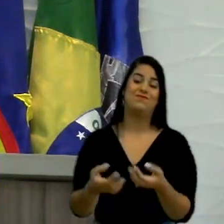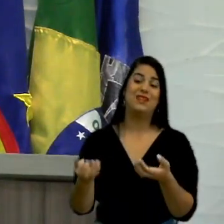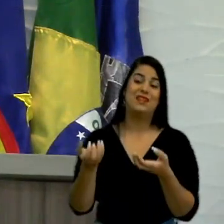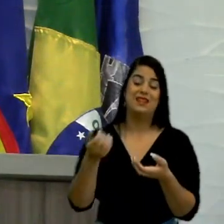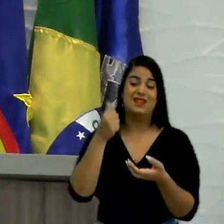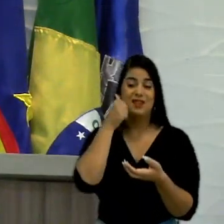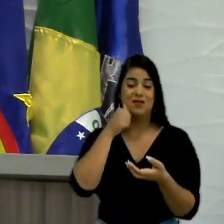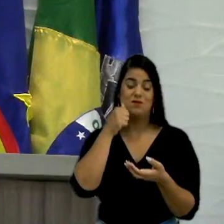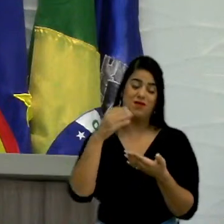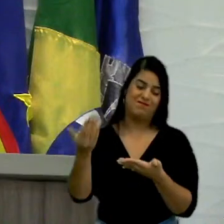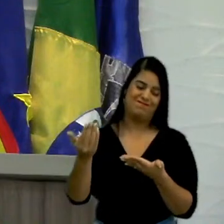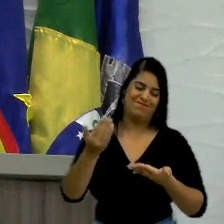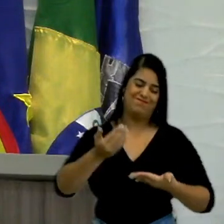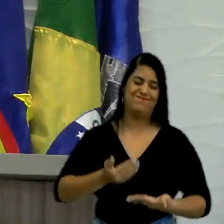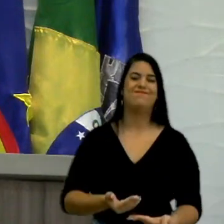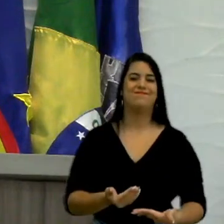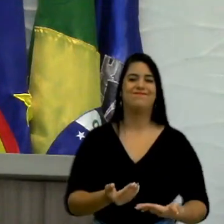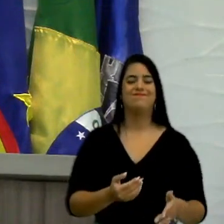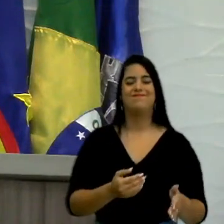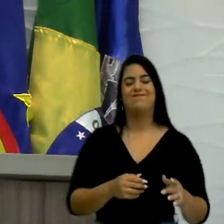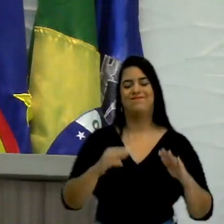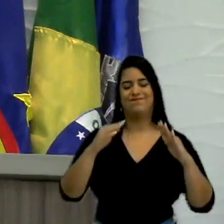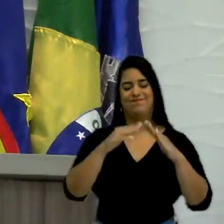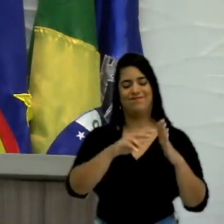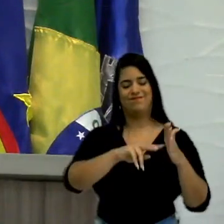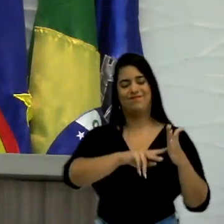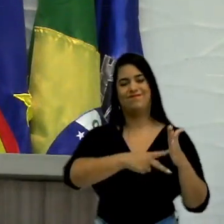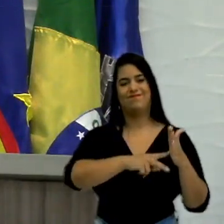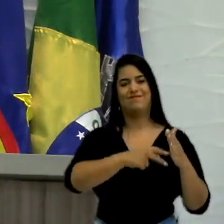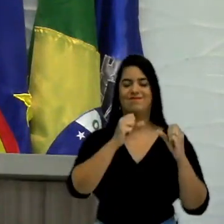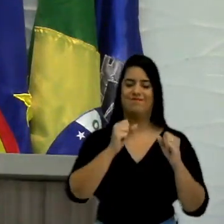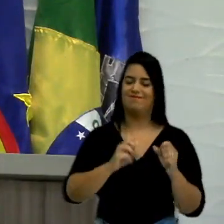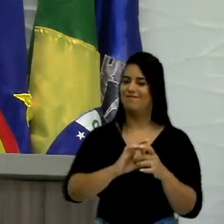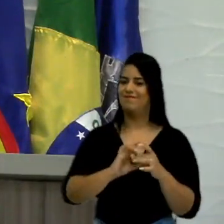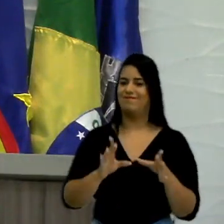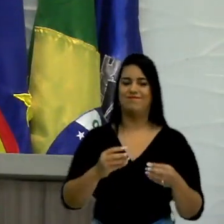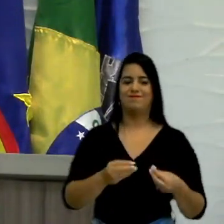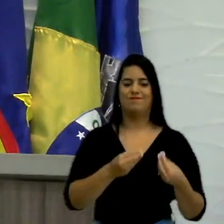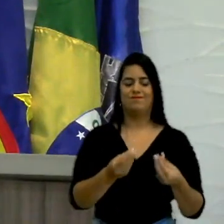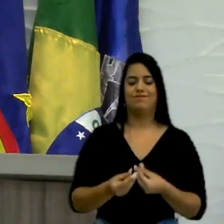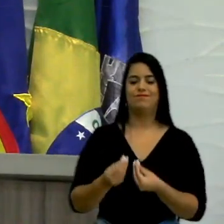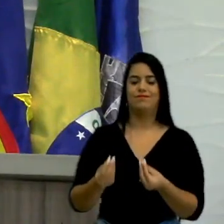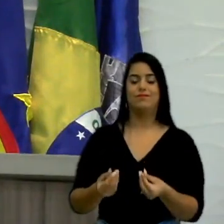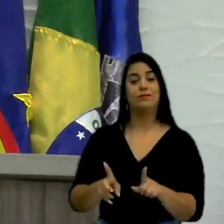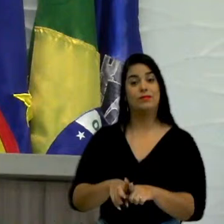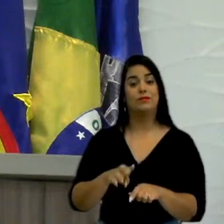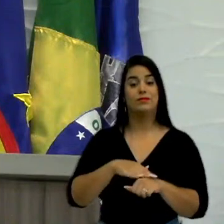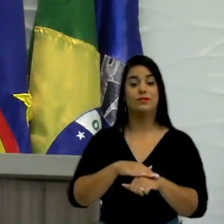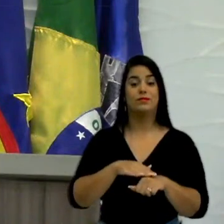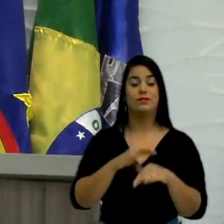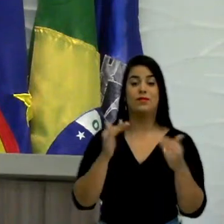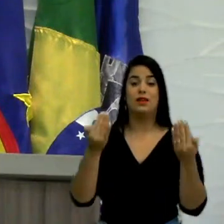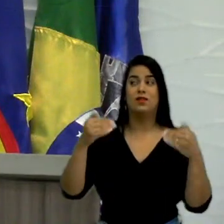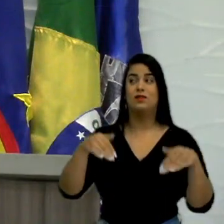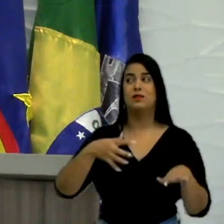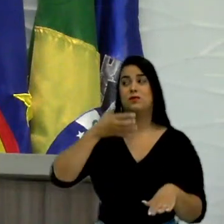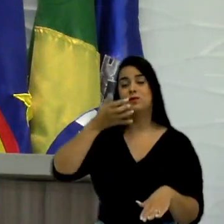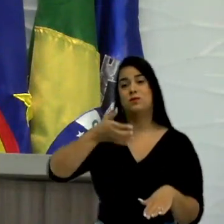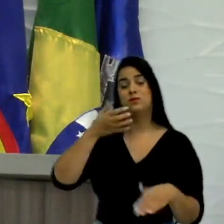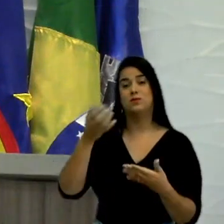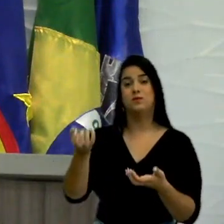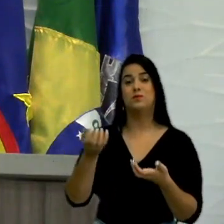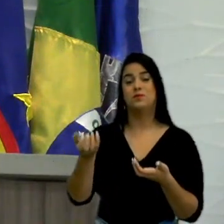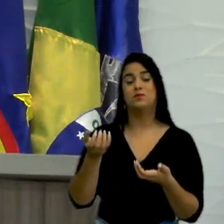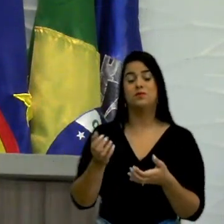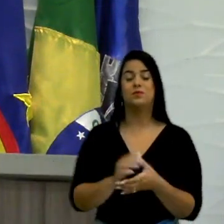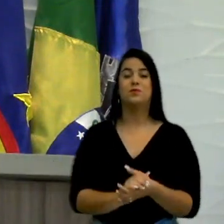mulheres apareçam lá no sindicato para que a gente possa, né, conversar. E para finalizar aqui minha fala, quero trazer